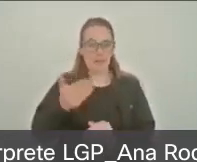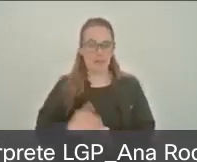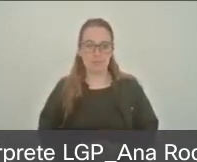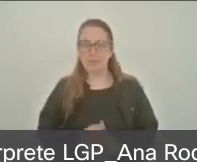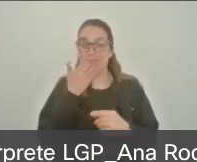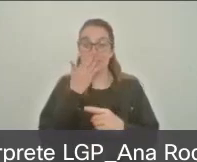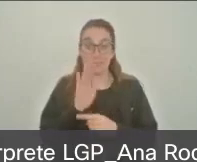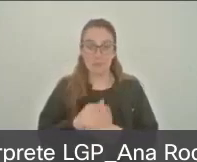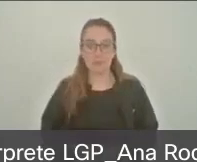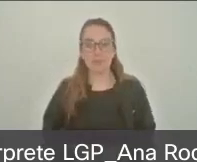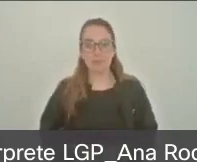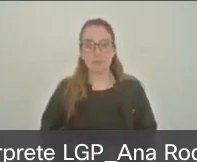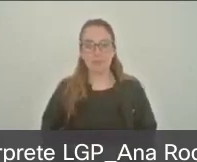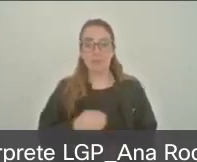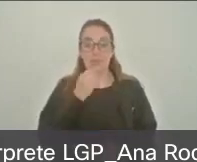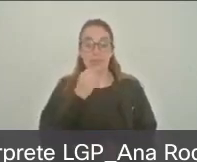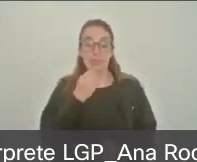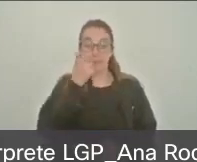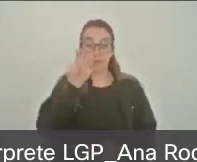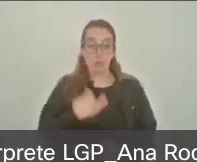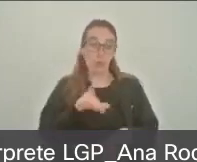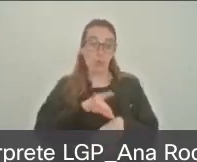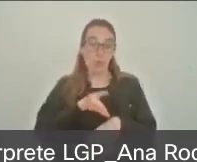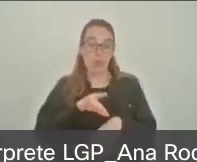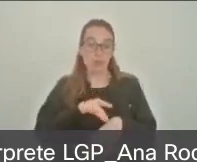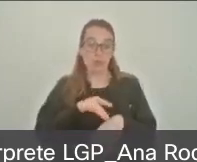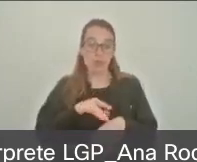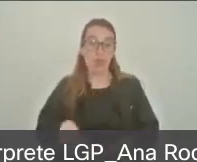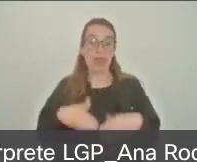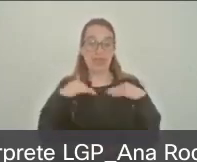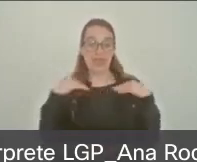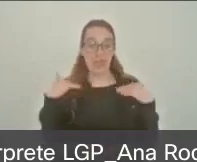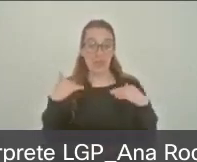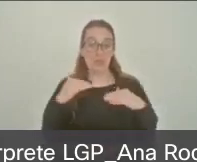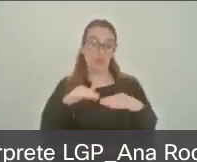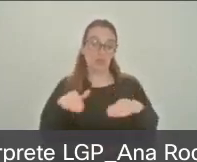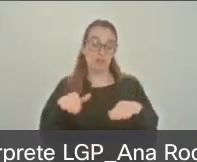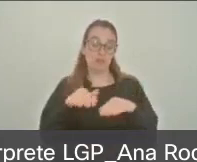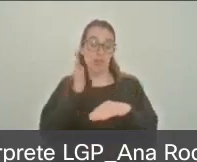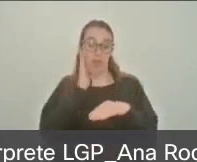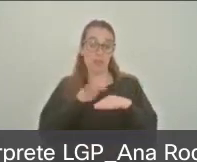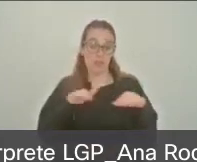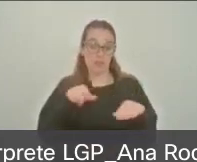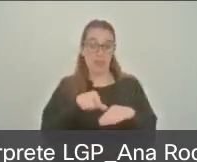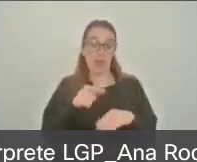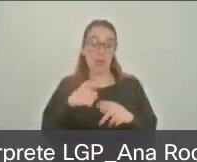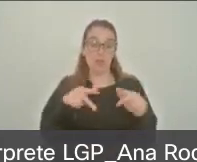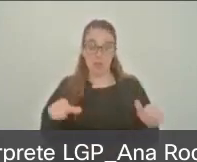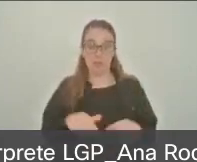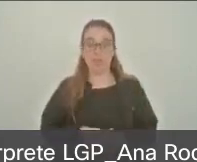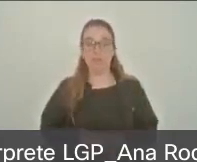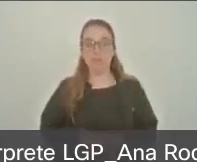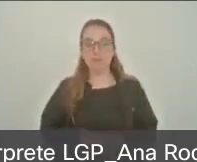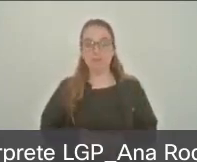primeiro lugar o caso dos utentes internados em hospitais, ou seja, a matéria